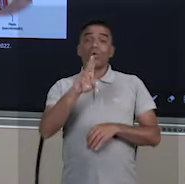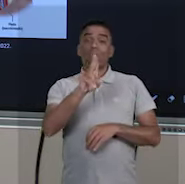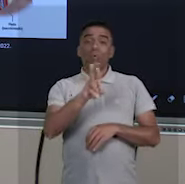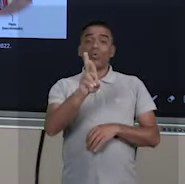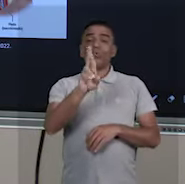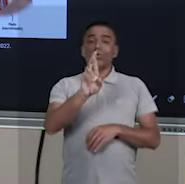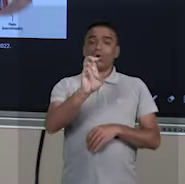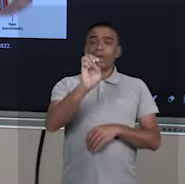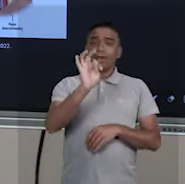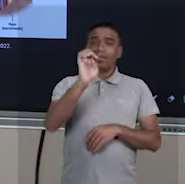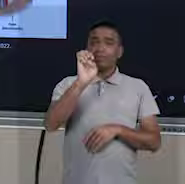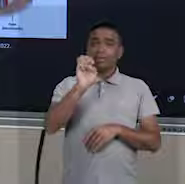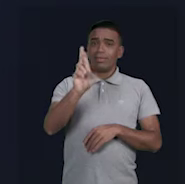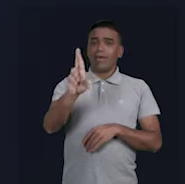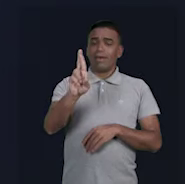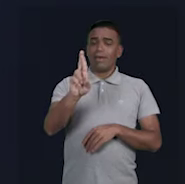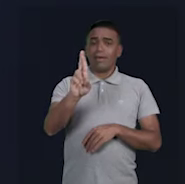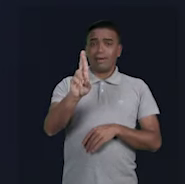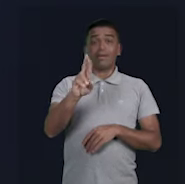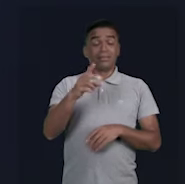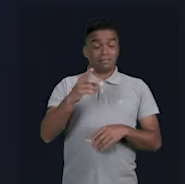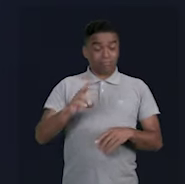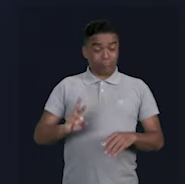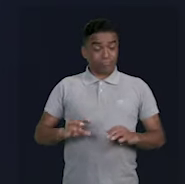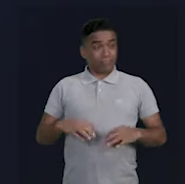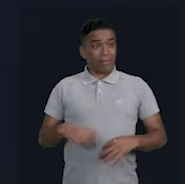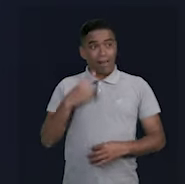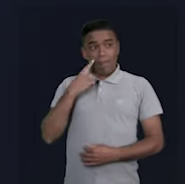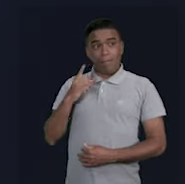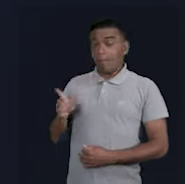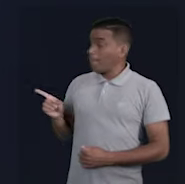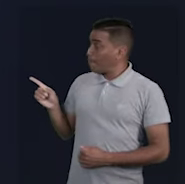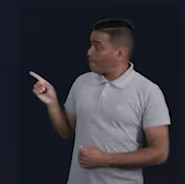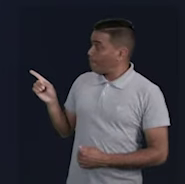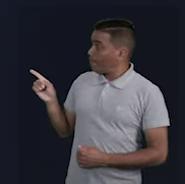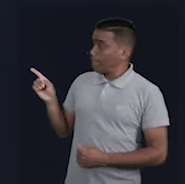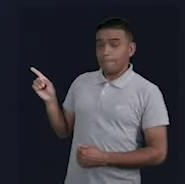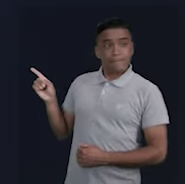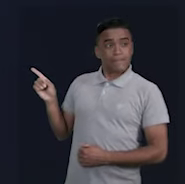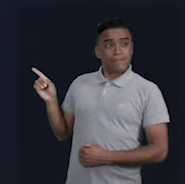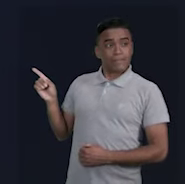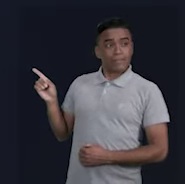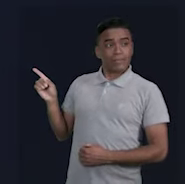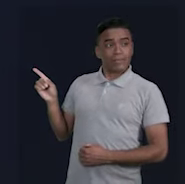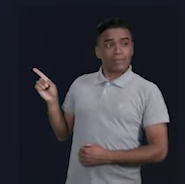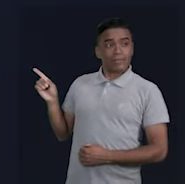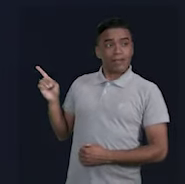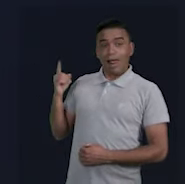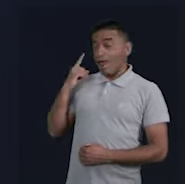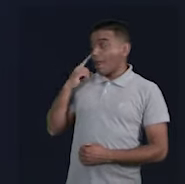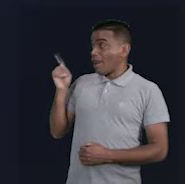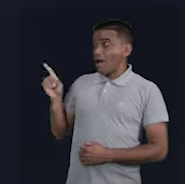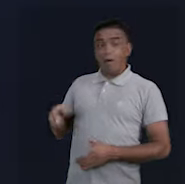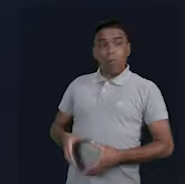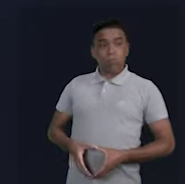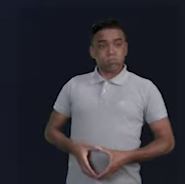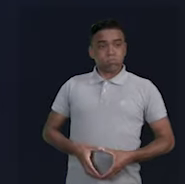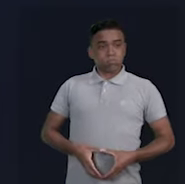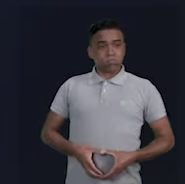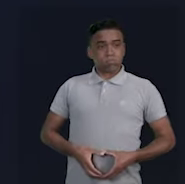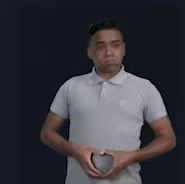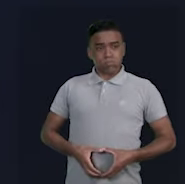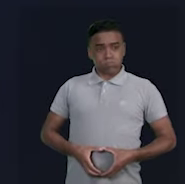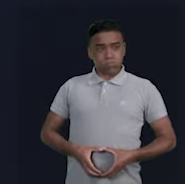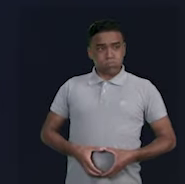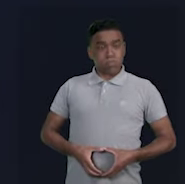dois rins, dois ureteres. Vai chegar na bexiga, que é uma única bexiga, né? Então, a bexiga é esse órgão aqui embaixo